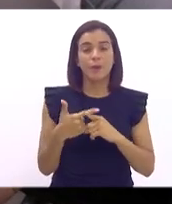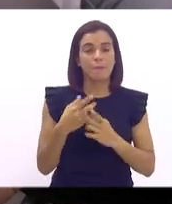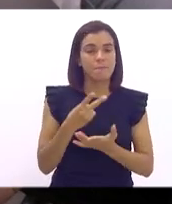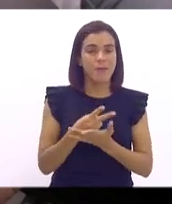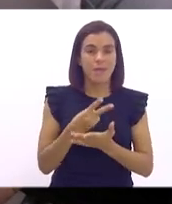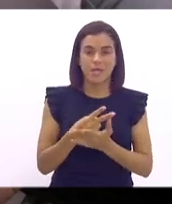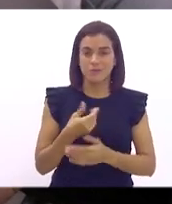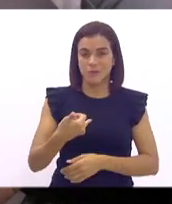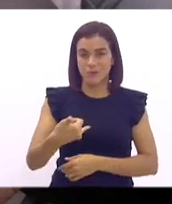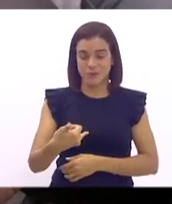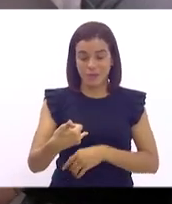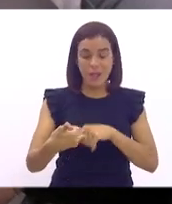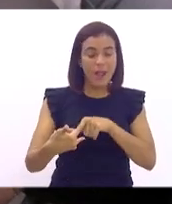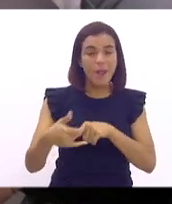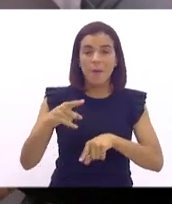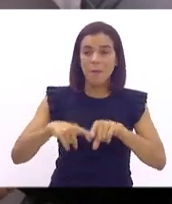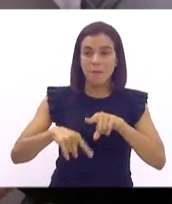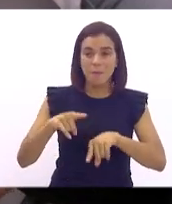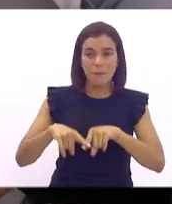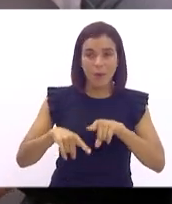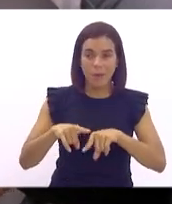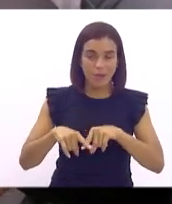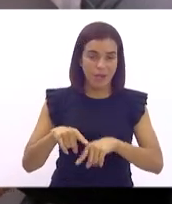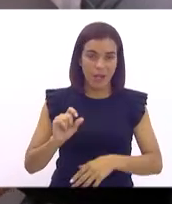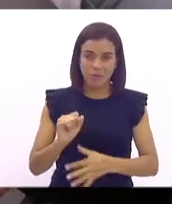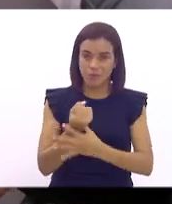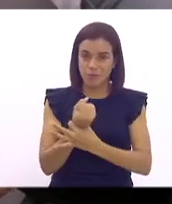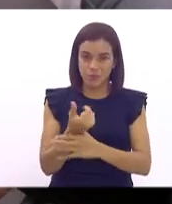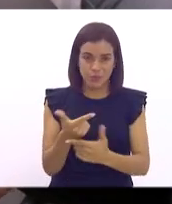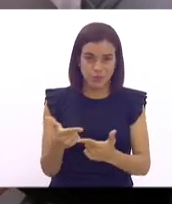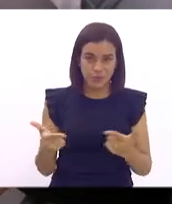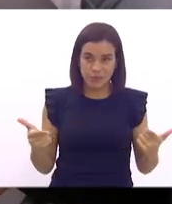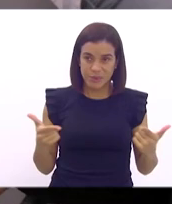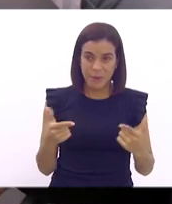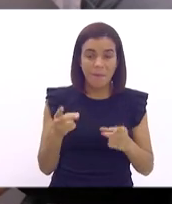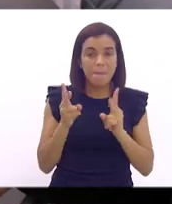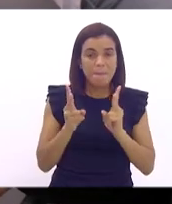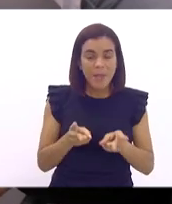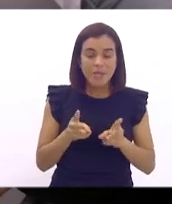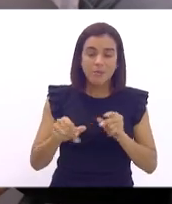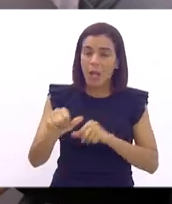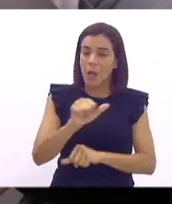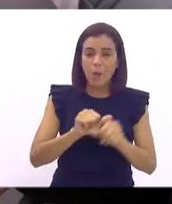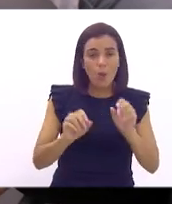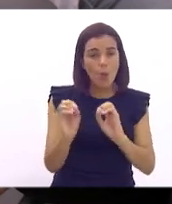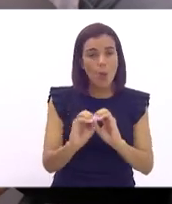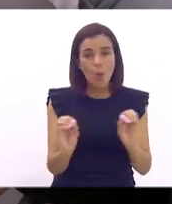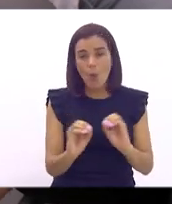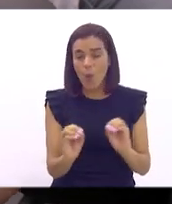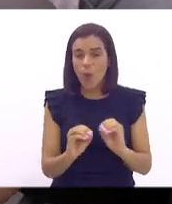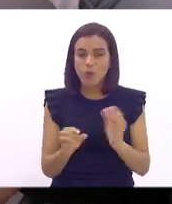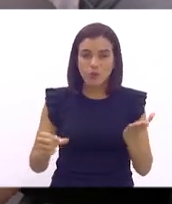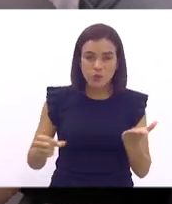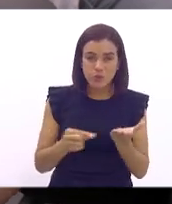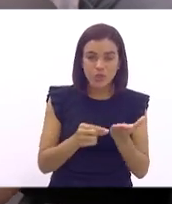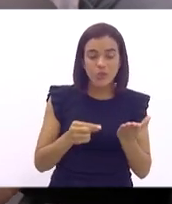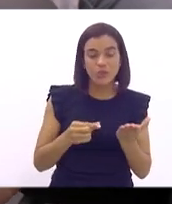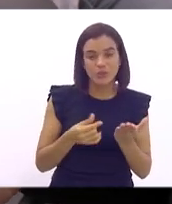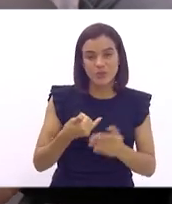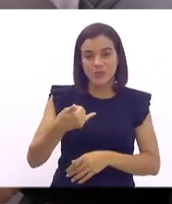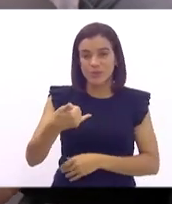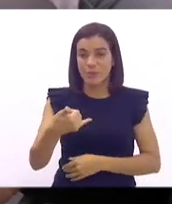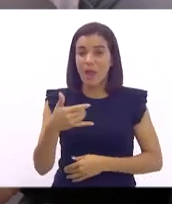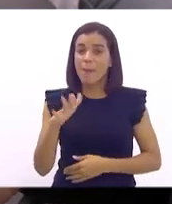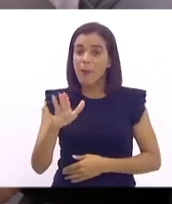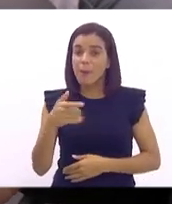no celular dela, aquele material não está seguro. Né? Mesmo que ela não mude o chip, né? Em algumas situações elas dizem, não,